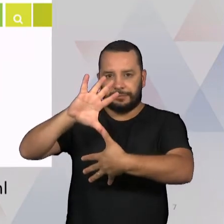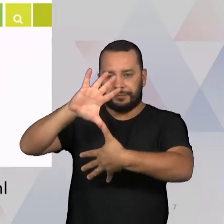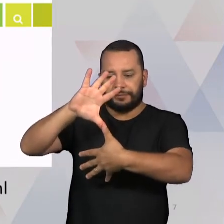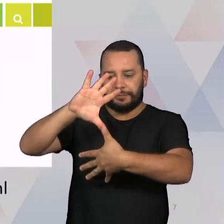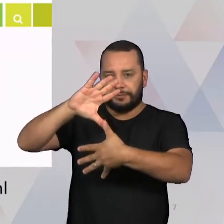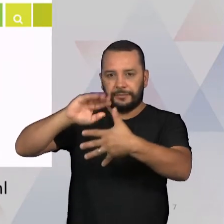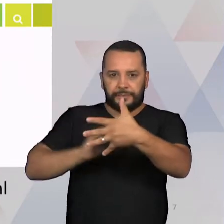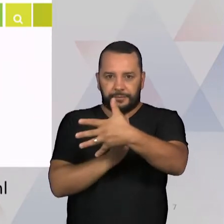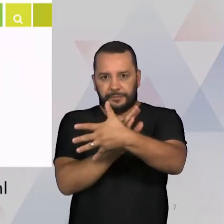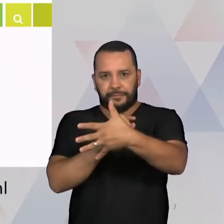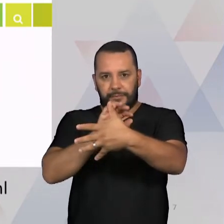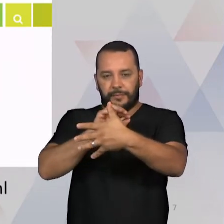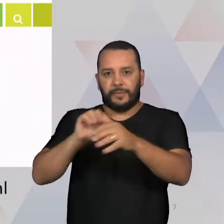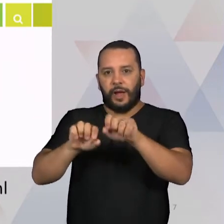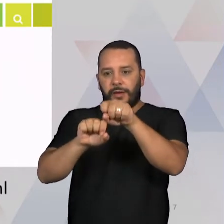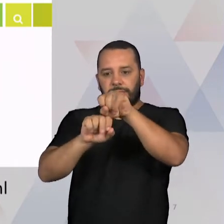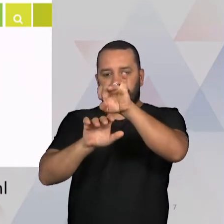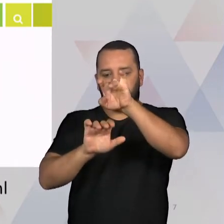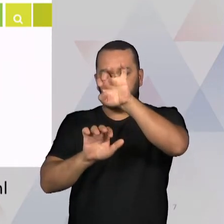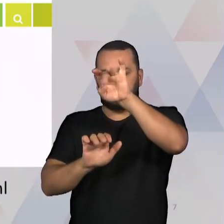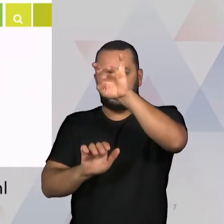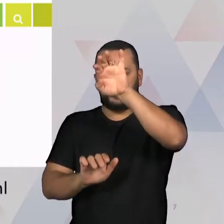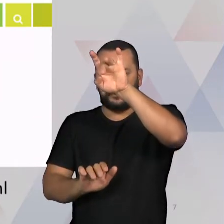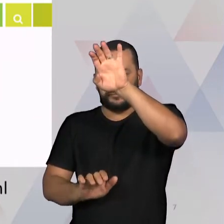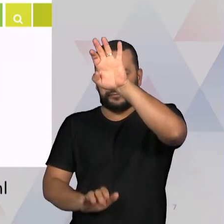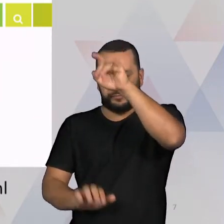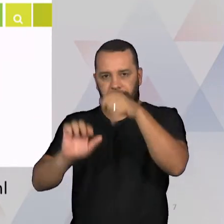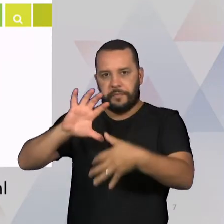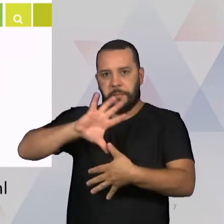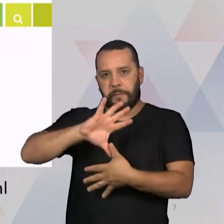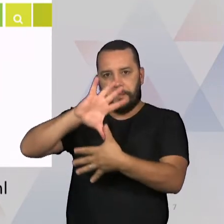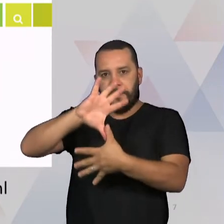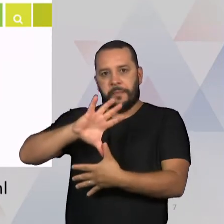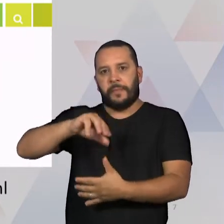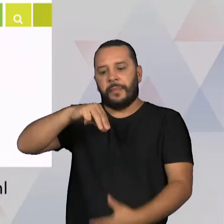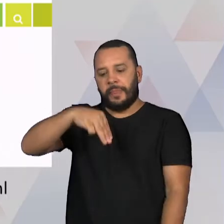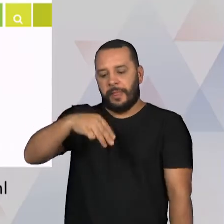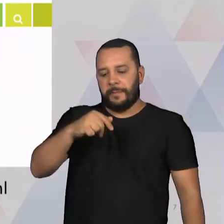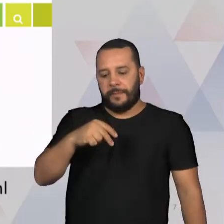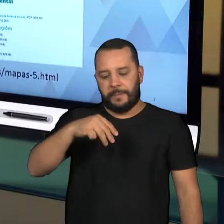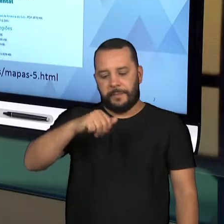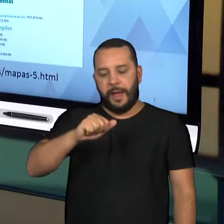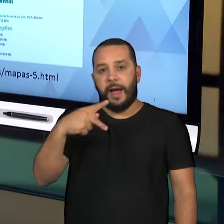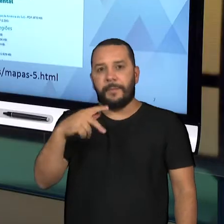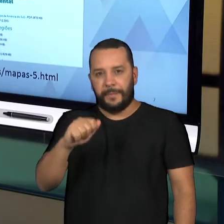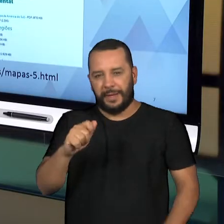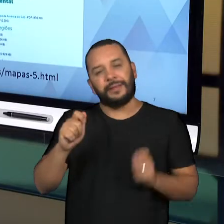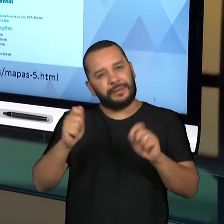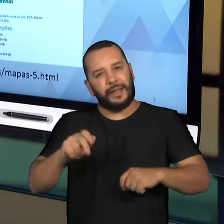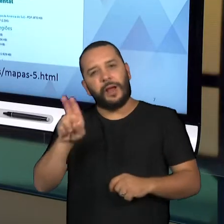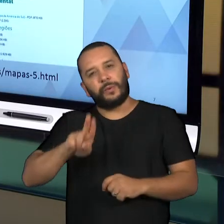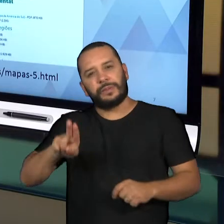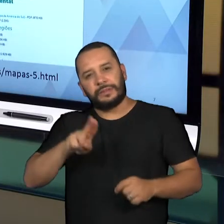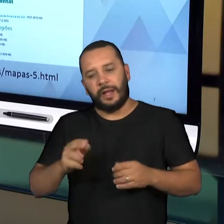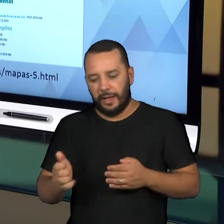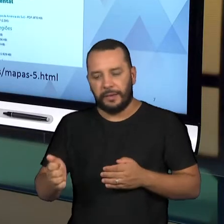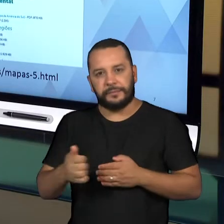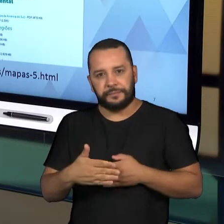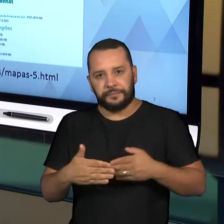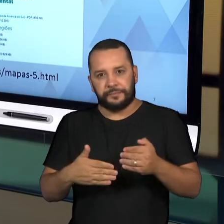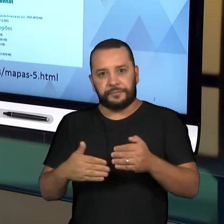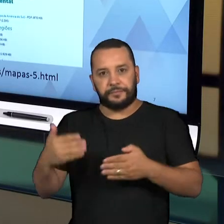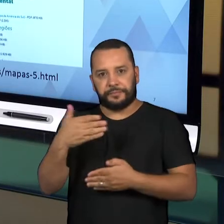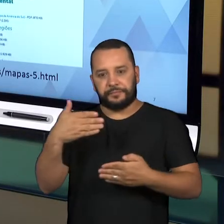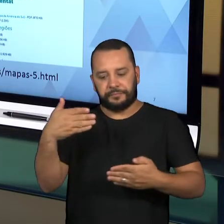ser utilizados tanto através da exibição de um powerpoint ou professor pode